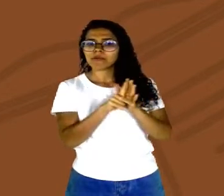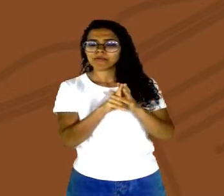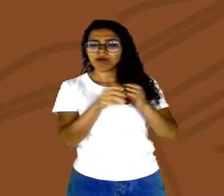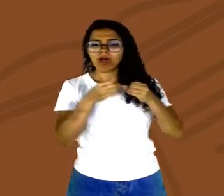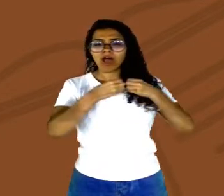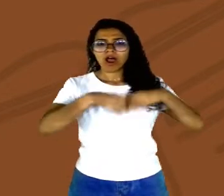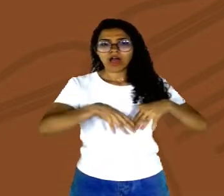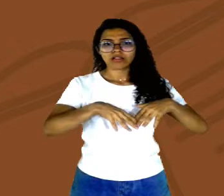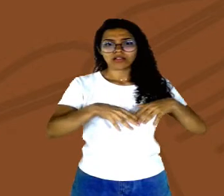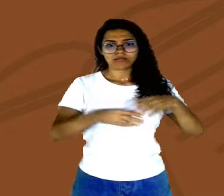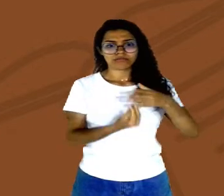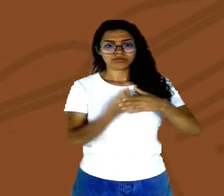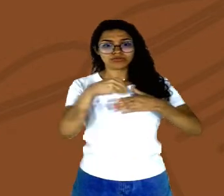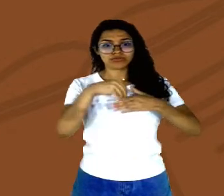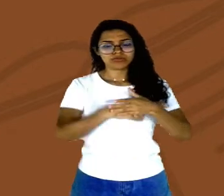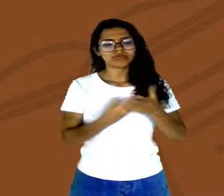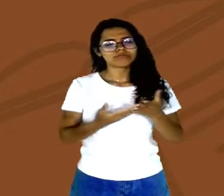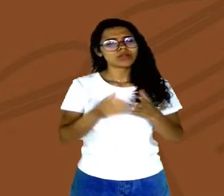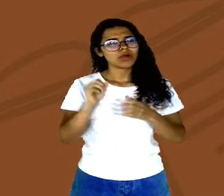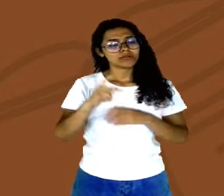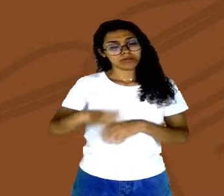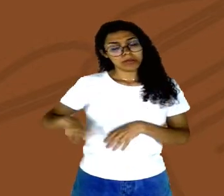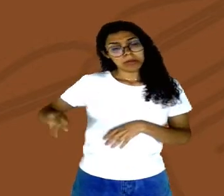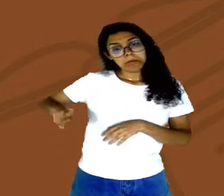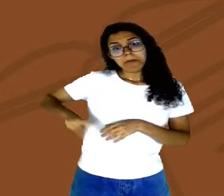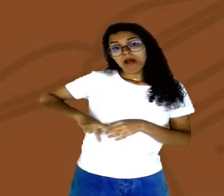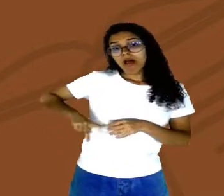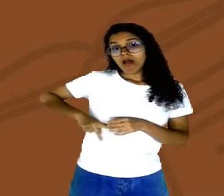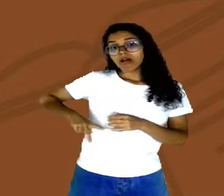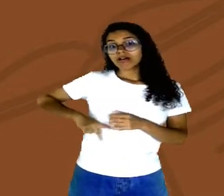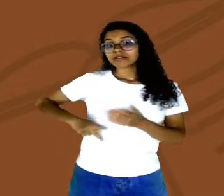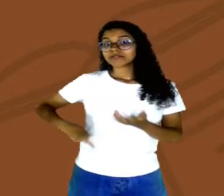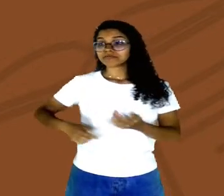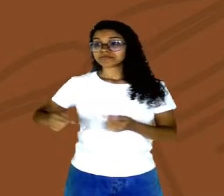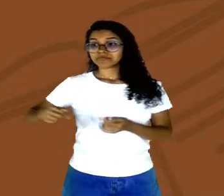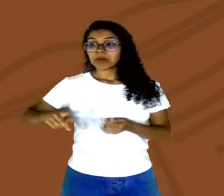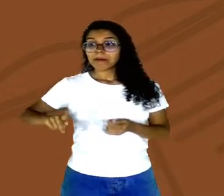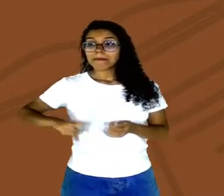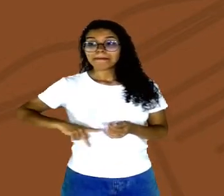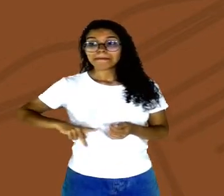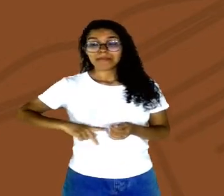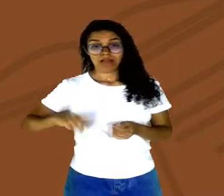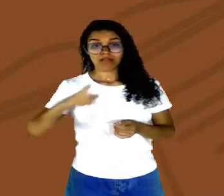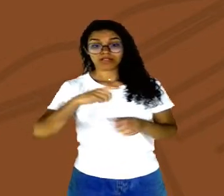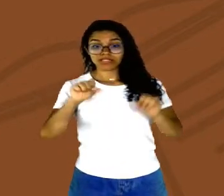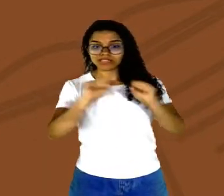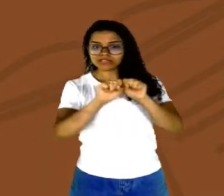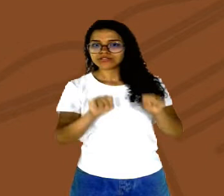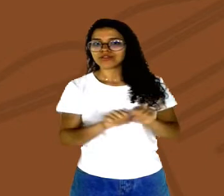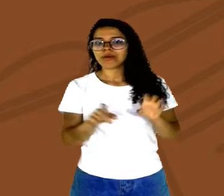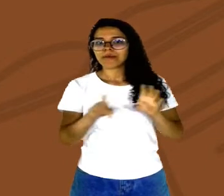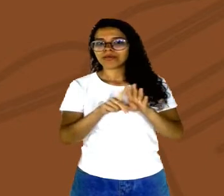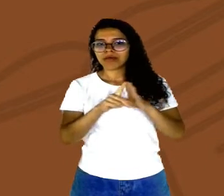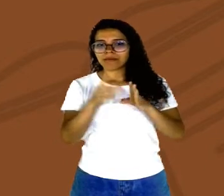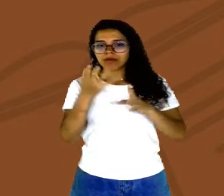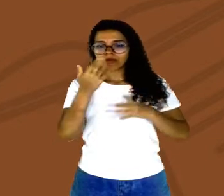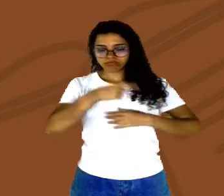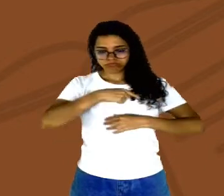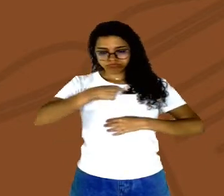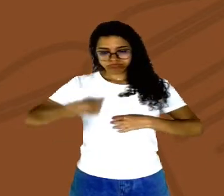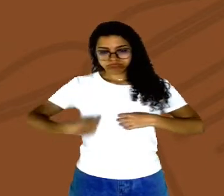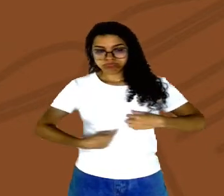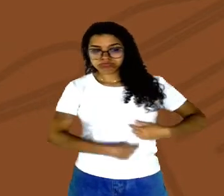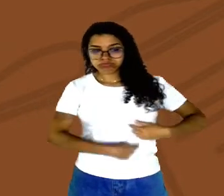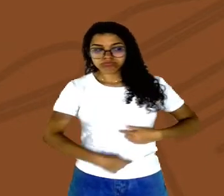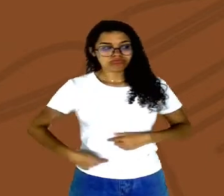O pâncreas. O pâncreas, que ele também faz parte aí do sistema digestório, que é um tubo longo